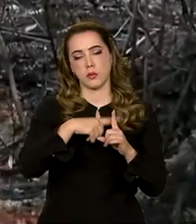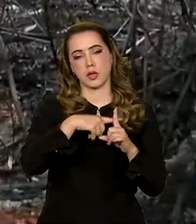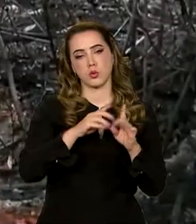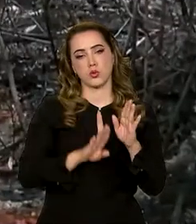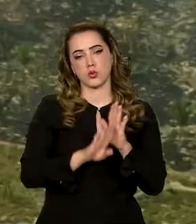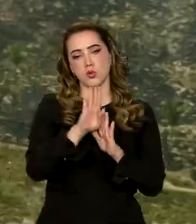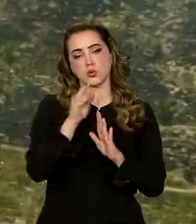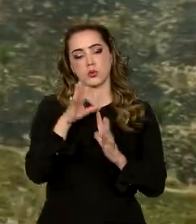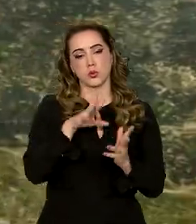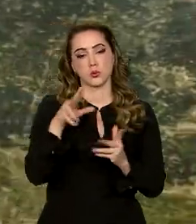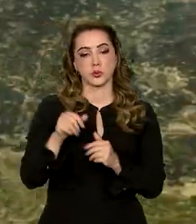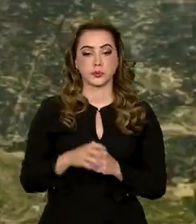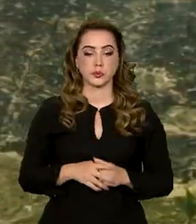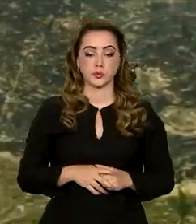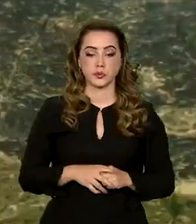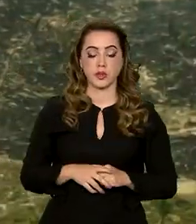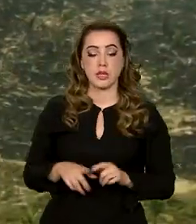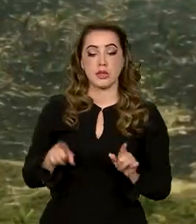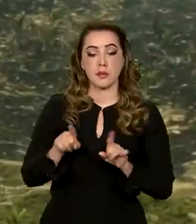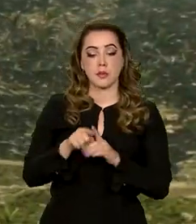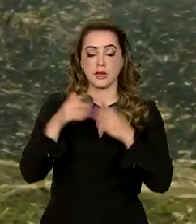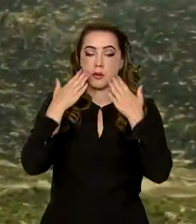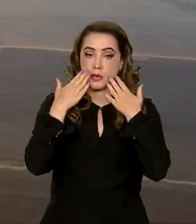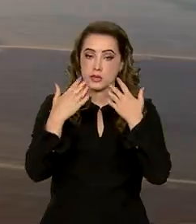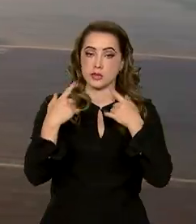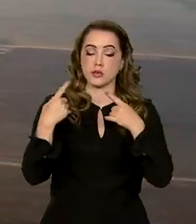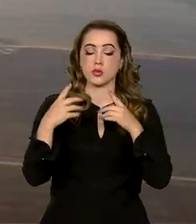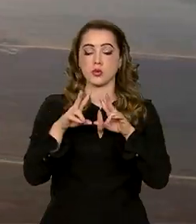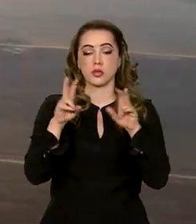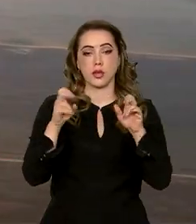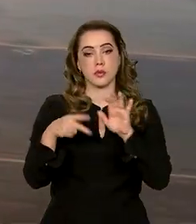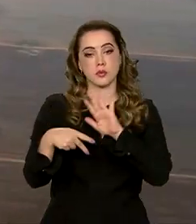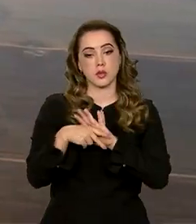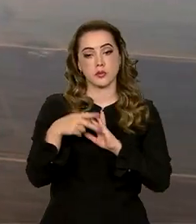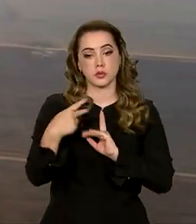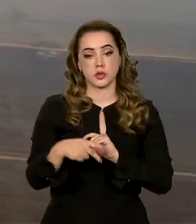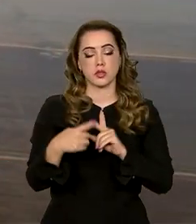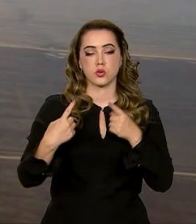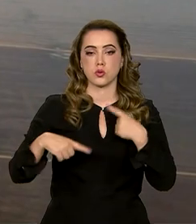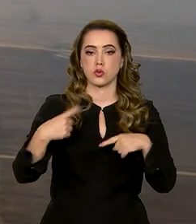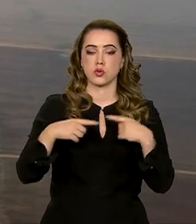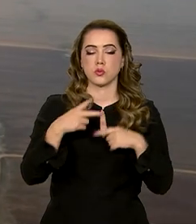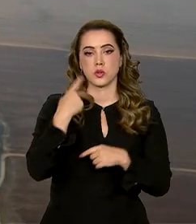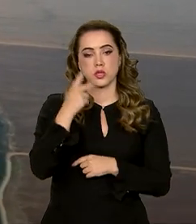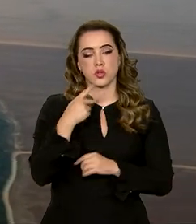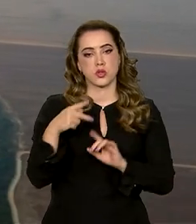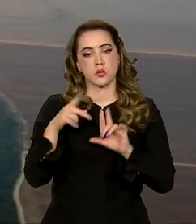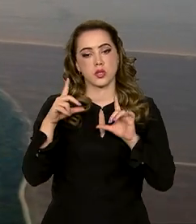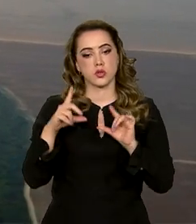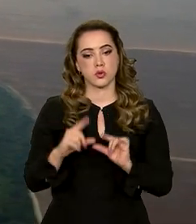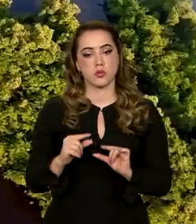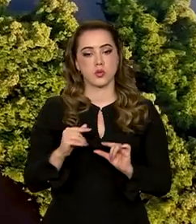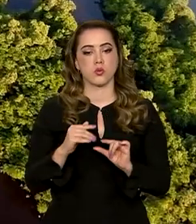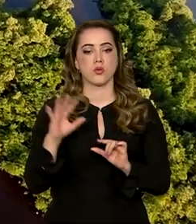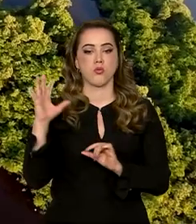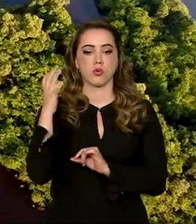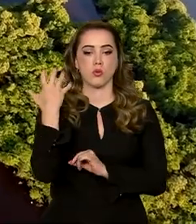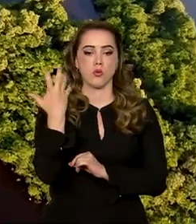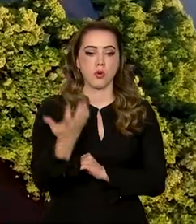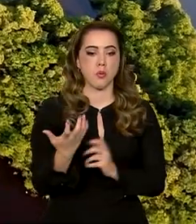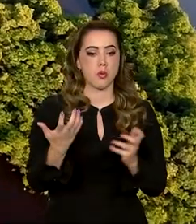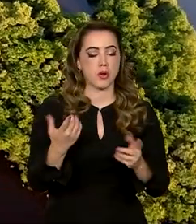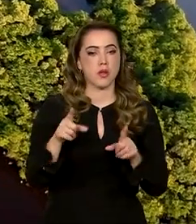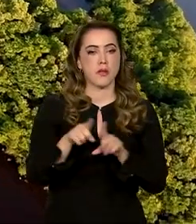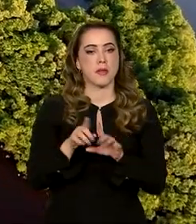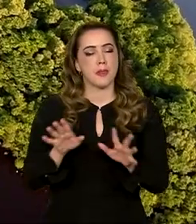também apresentou resultados da atual gestão e discutiu políticas públicas para impulsionar a queda do desmatamento e a